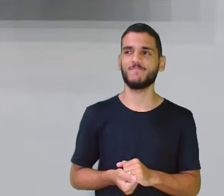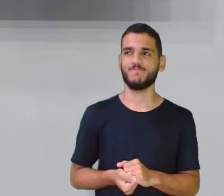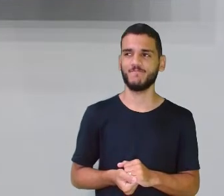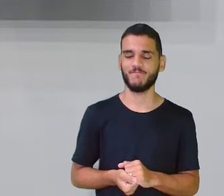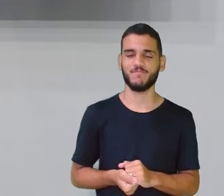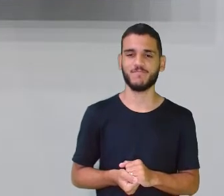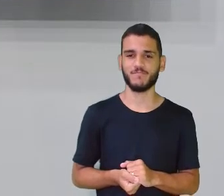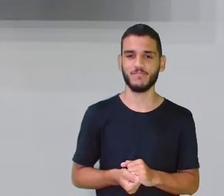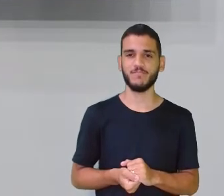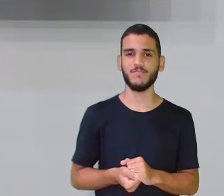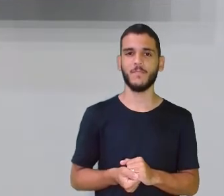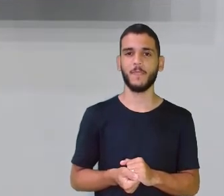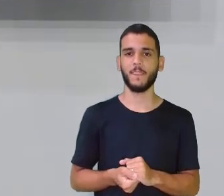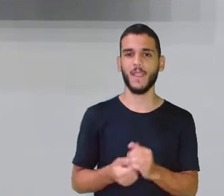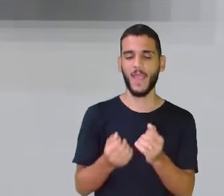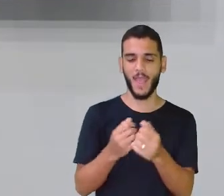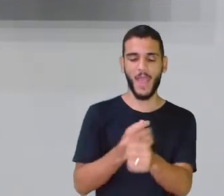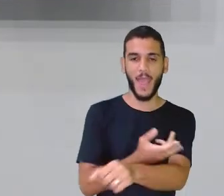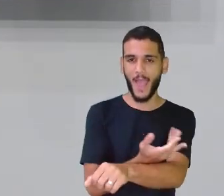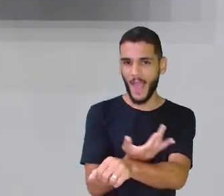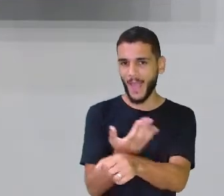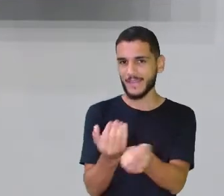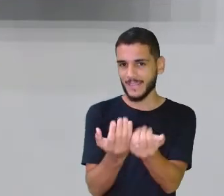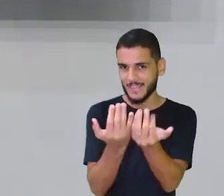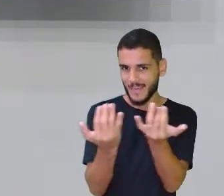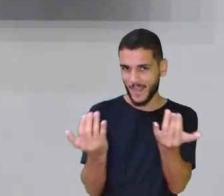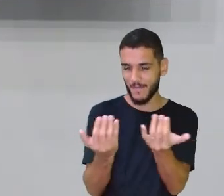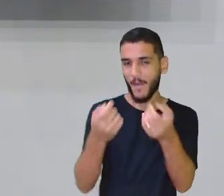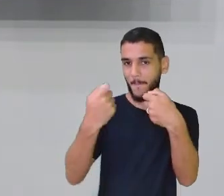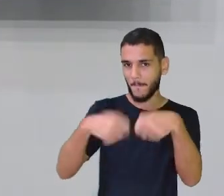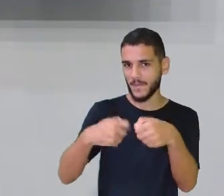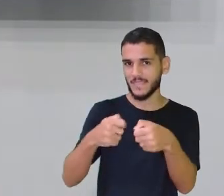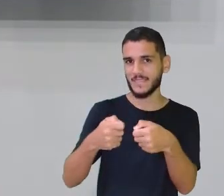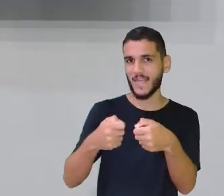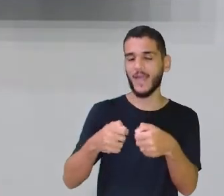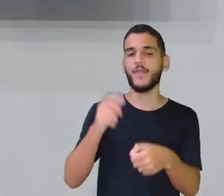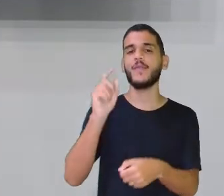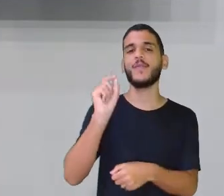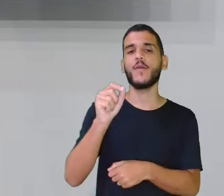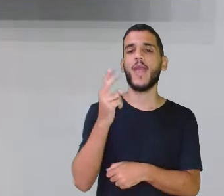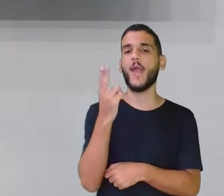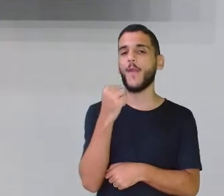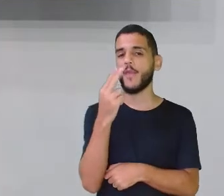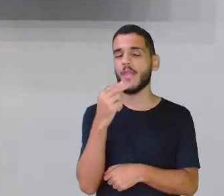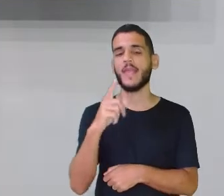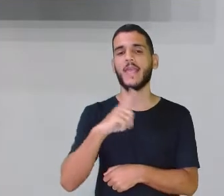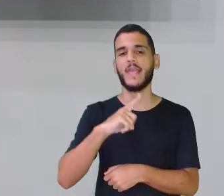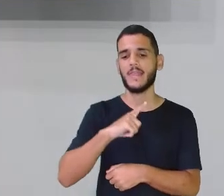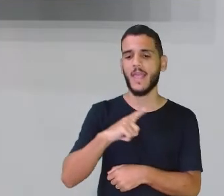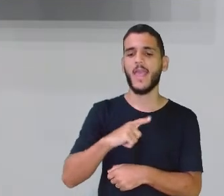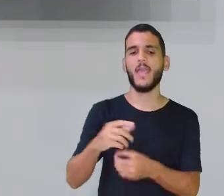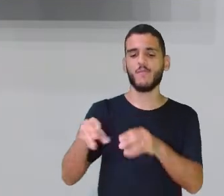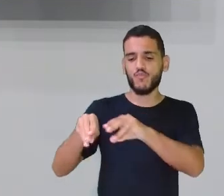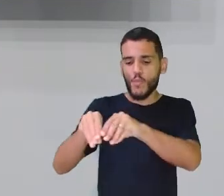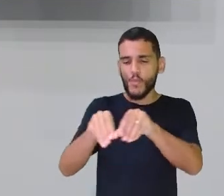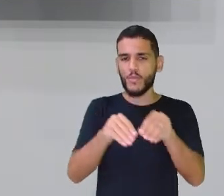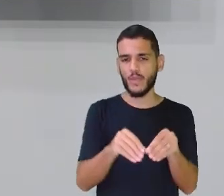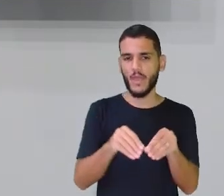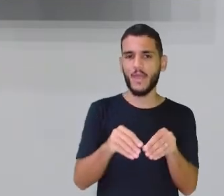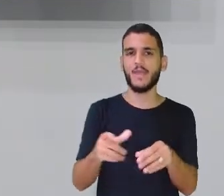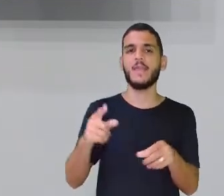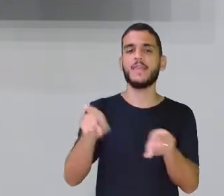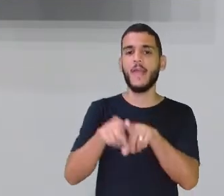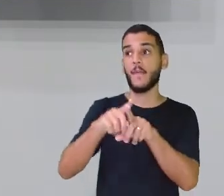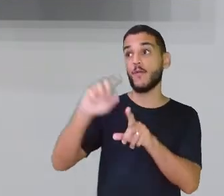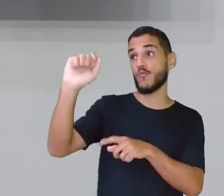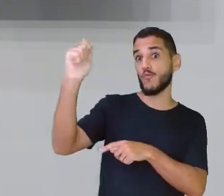vai precisar aqui, ó, dos nutrientes que ela vai conseguir no solo e do sol para fazer aquele processo da fotossíntese que eu